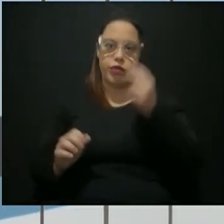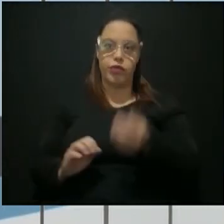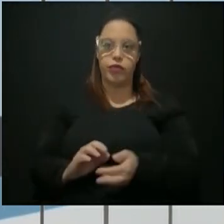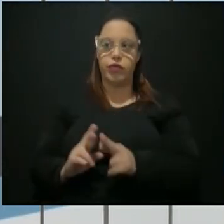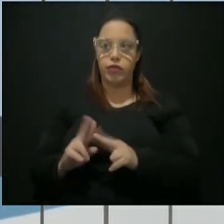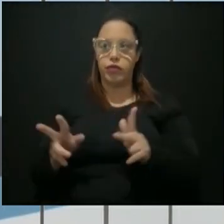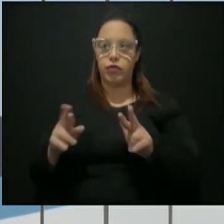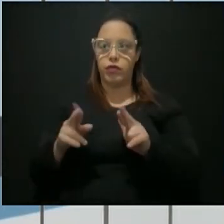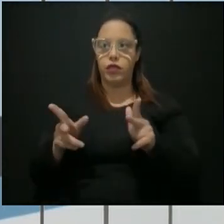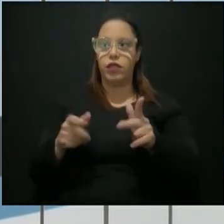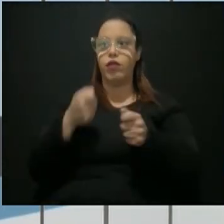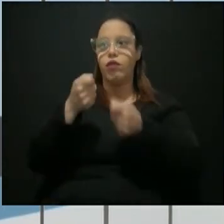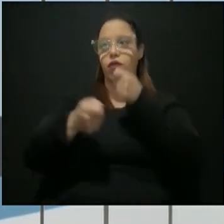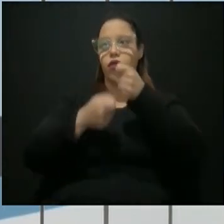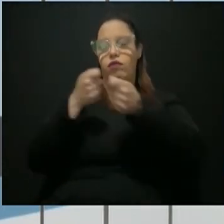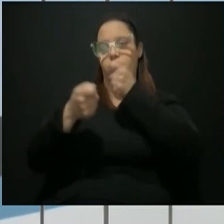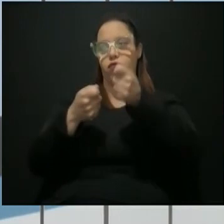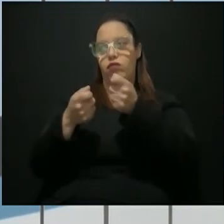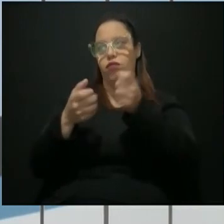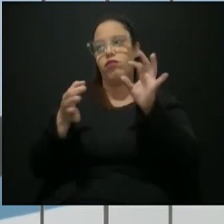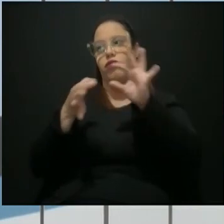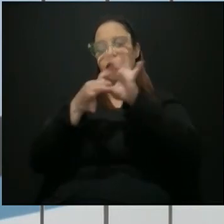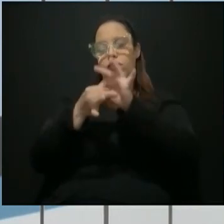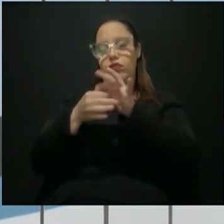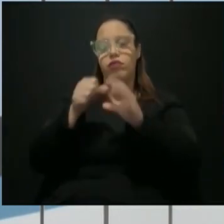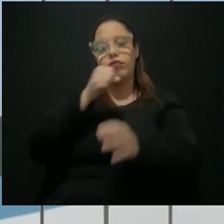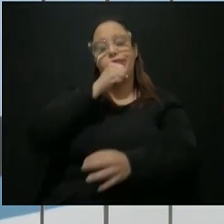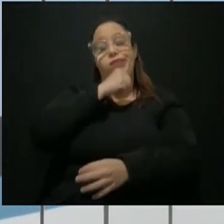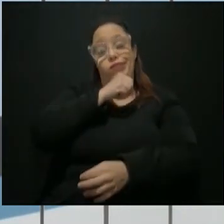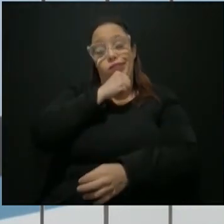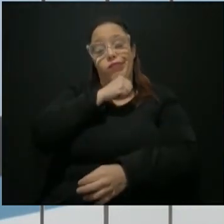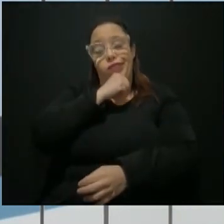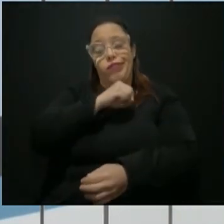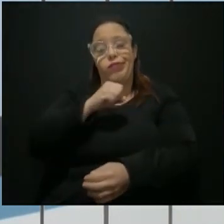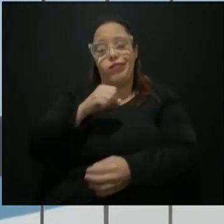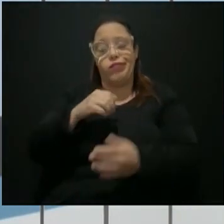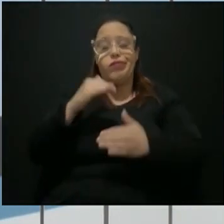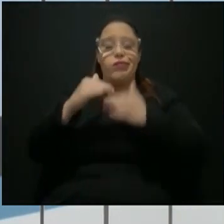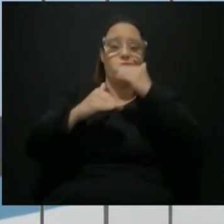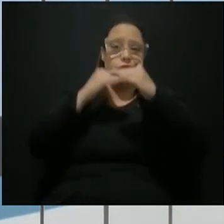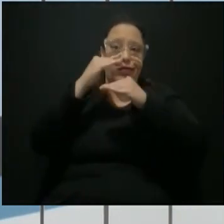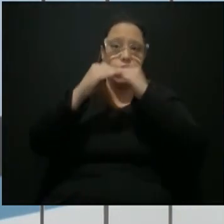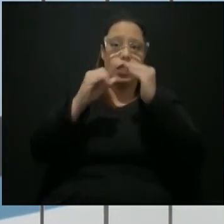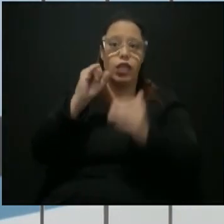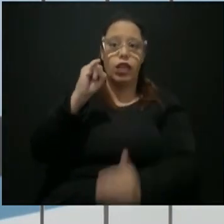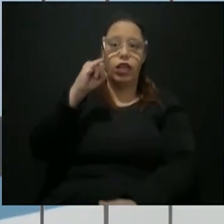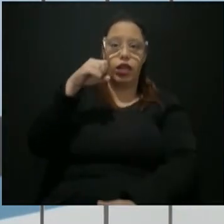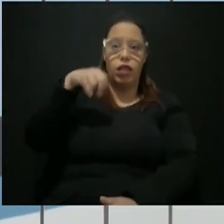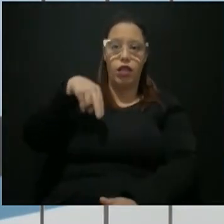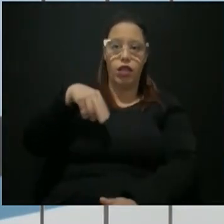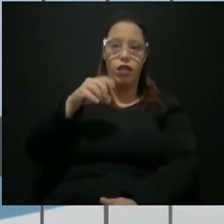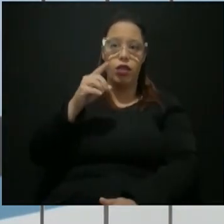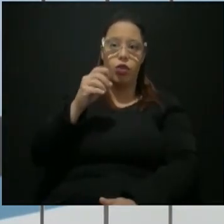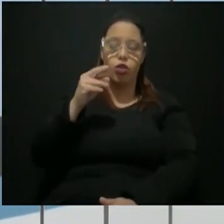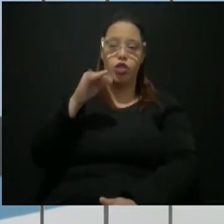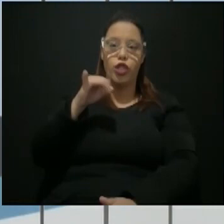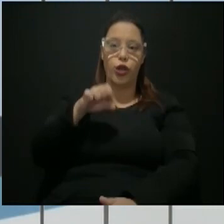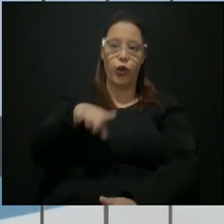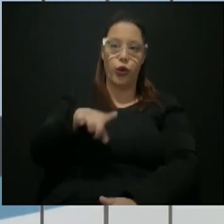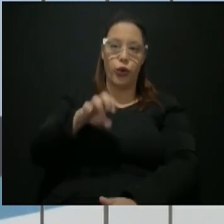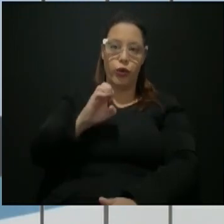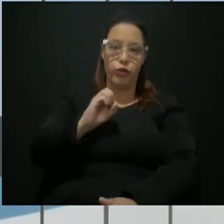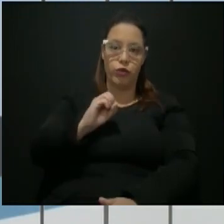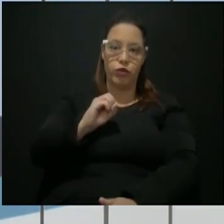fatores associados ao processo de envelhecimento. Ele é um processo endógeno, né? Então todos os indivíduos, né, todos os